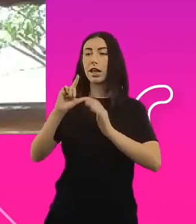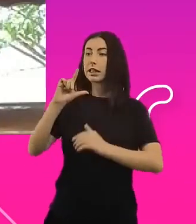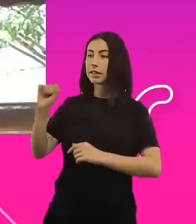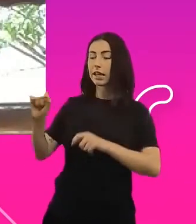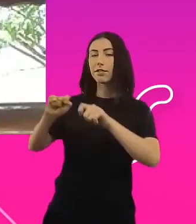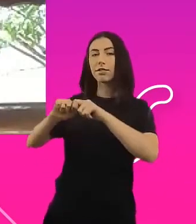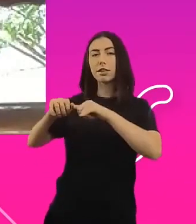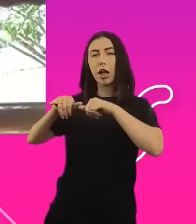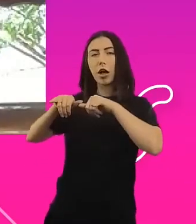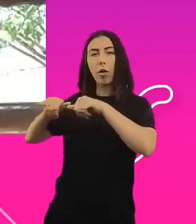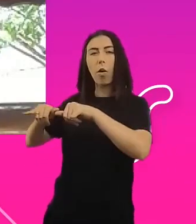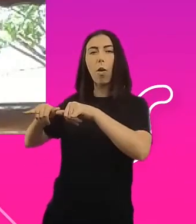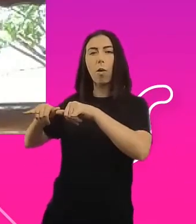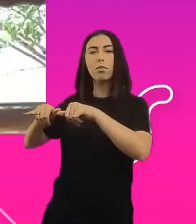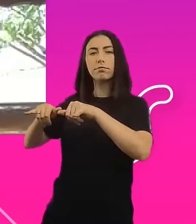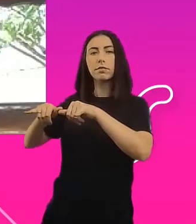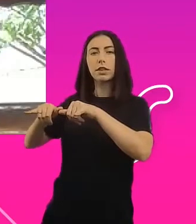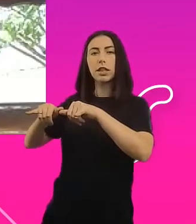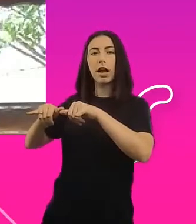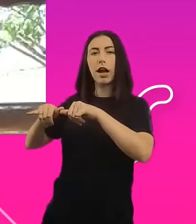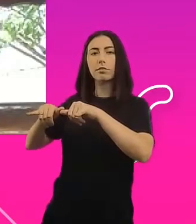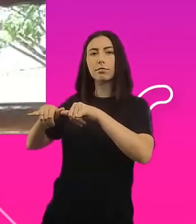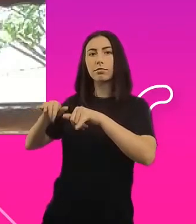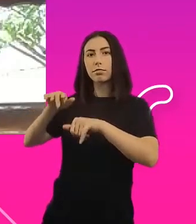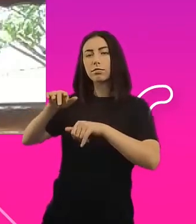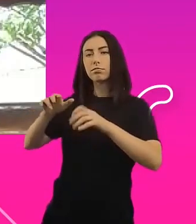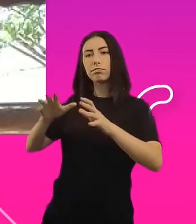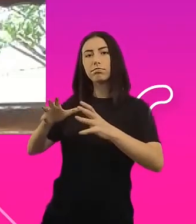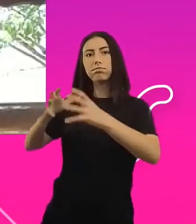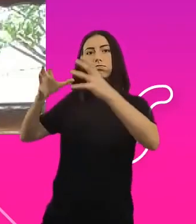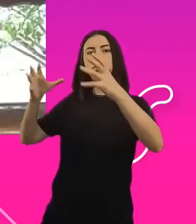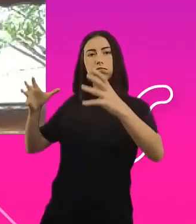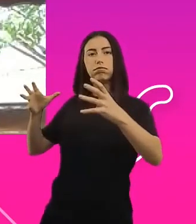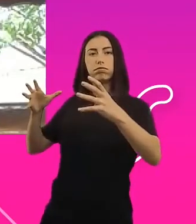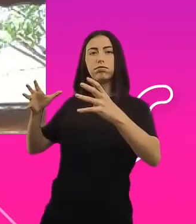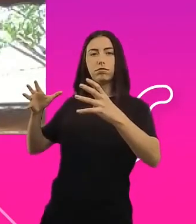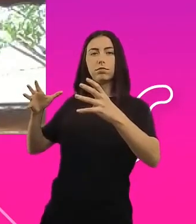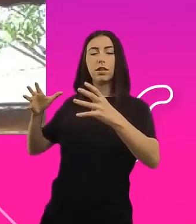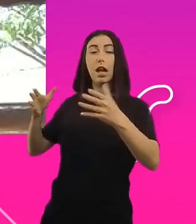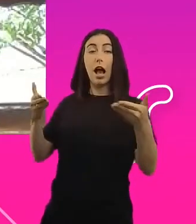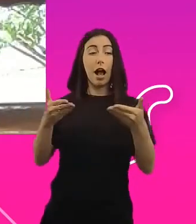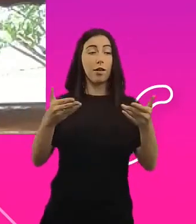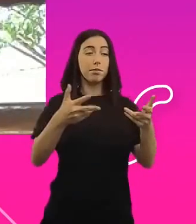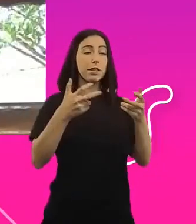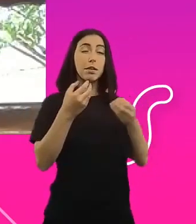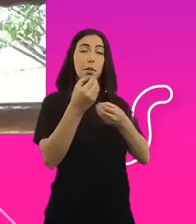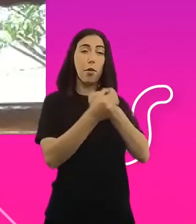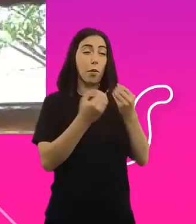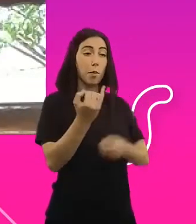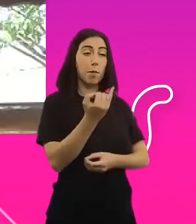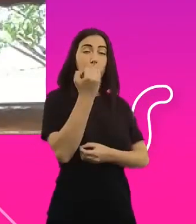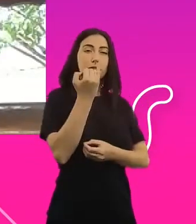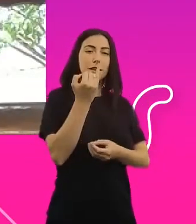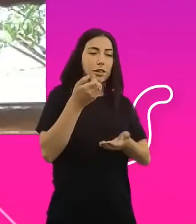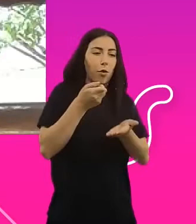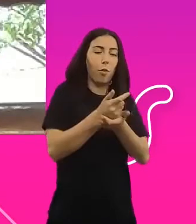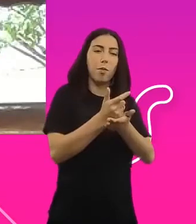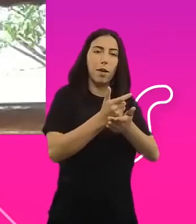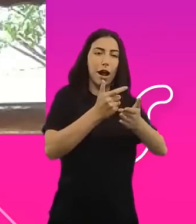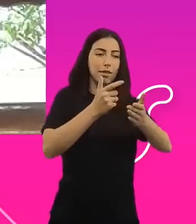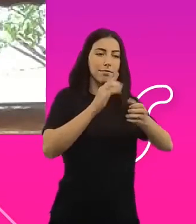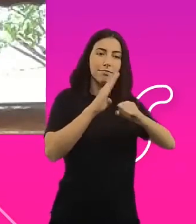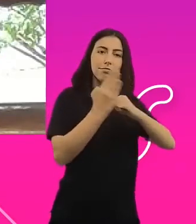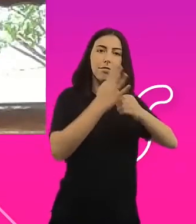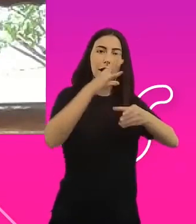grandes mercados, e agora elas têm percebido a importância de comprar localmente, né, o que tem sido também um